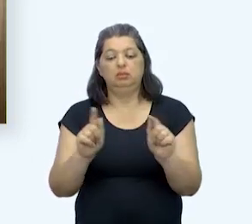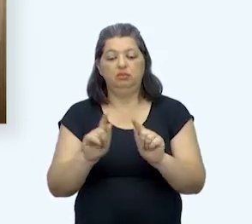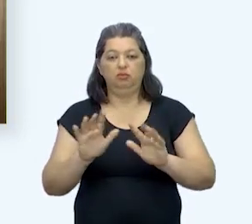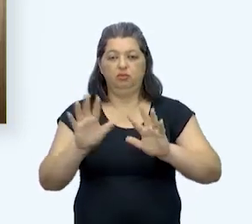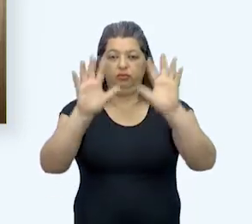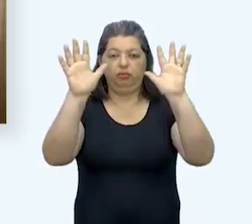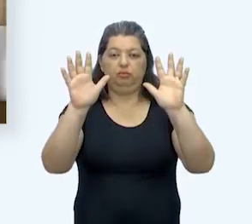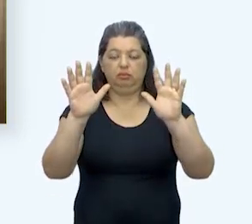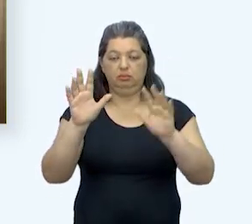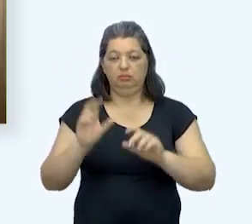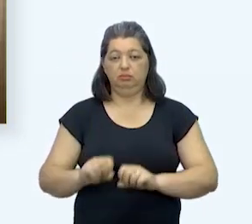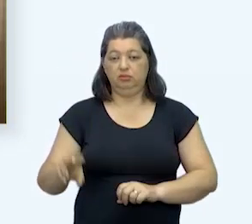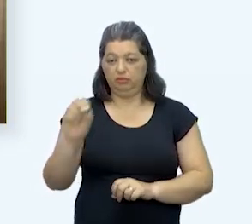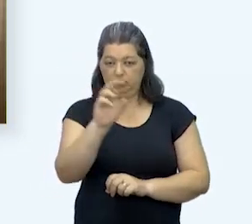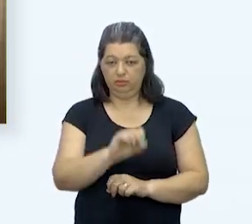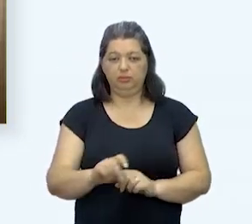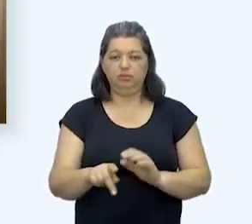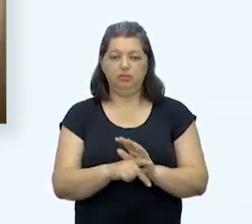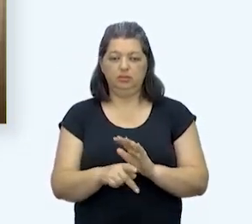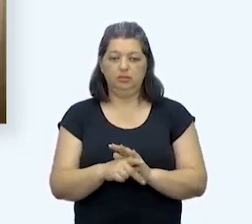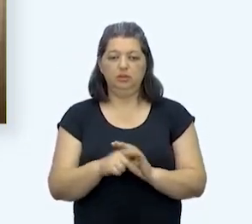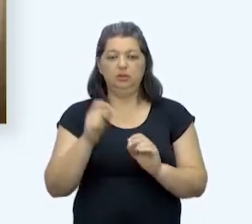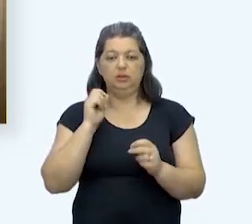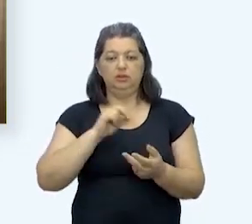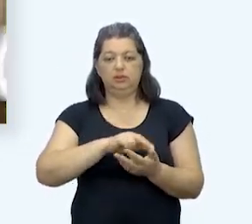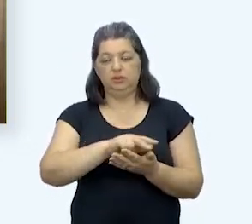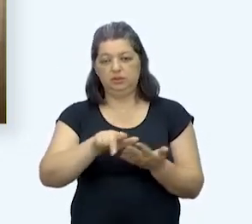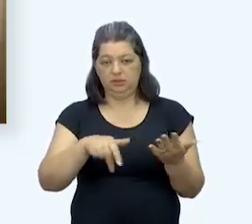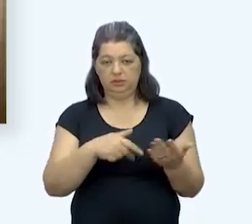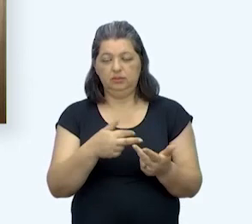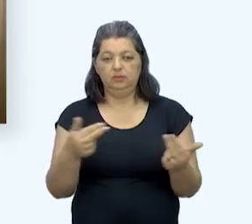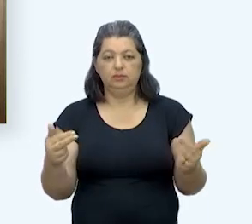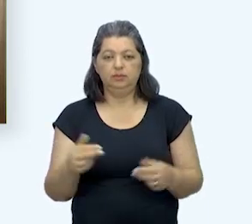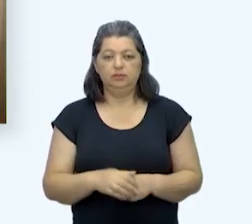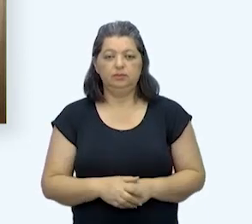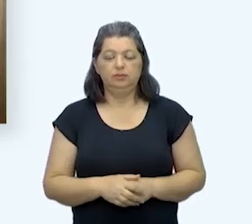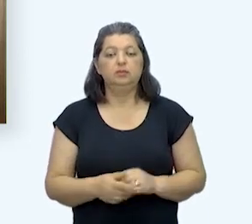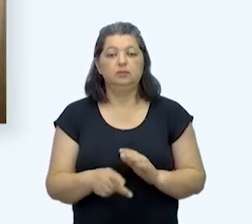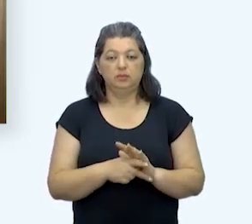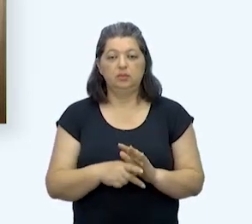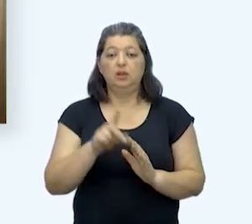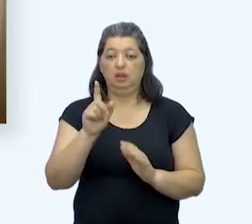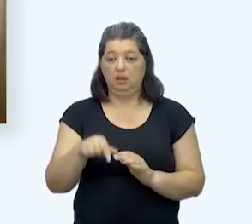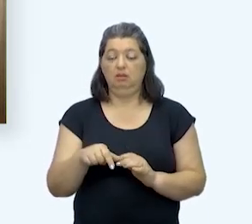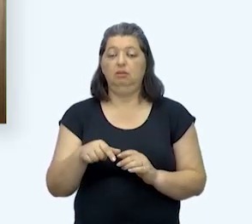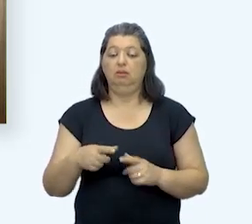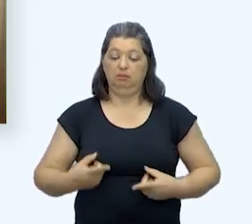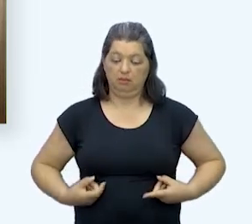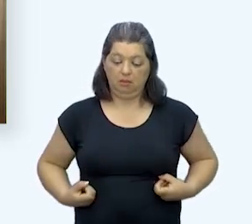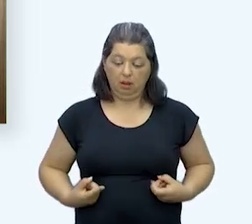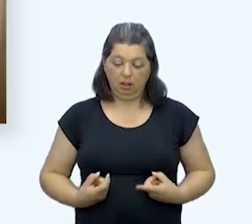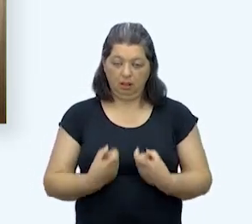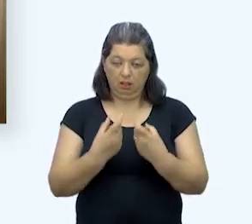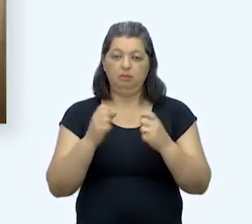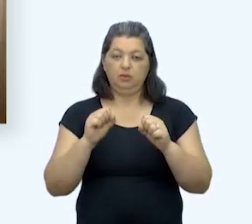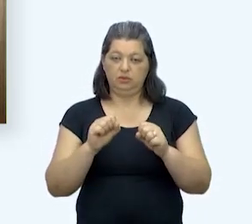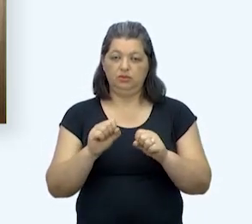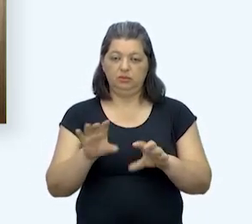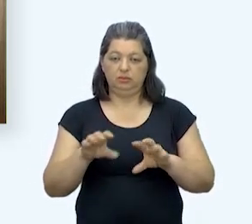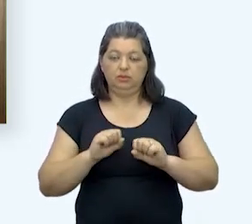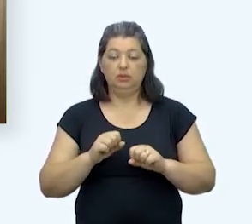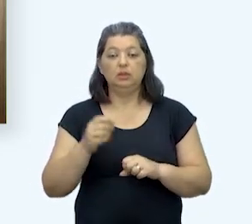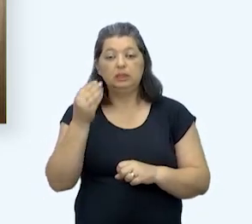altamente tóxicos, como as dioxinas e os furanos. Esses compostos são altamente cancerígenos. Testes feitos em